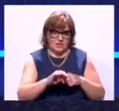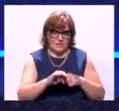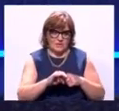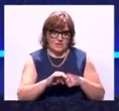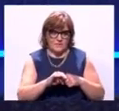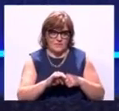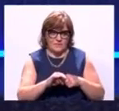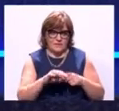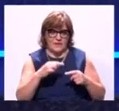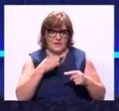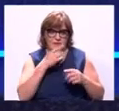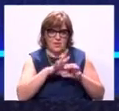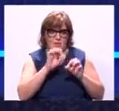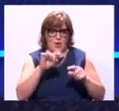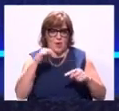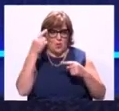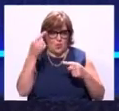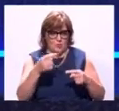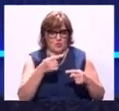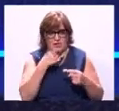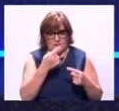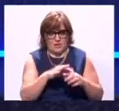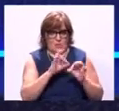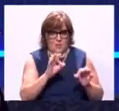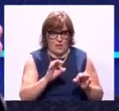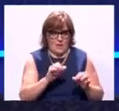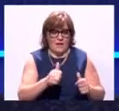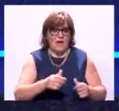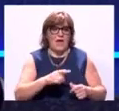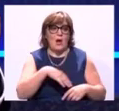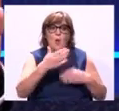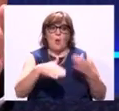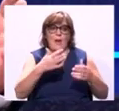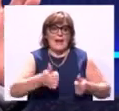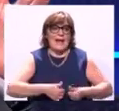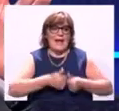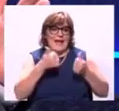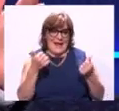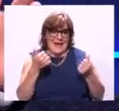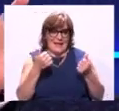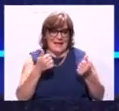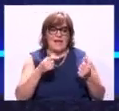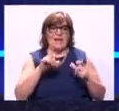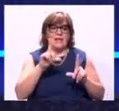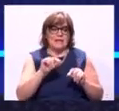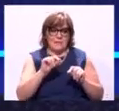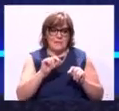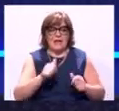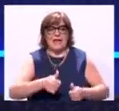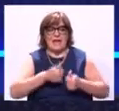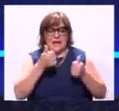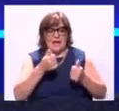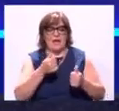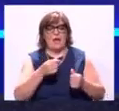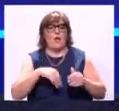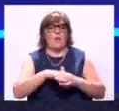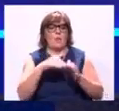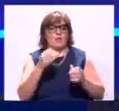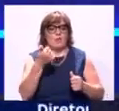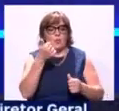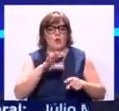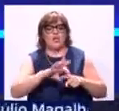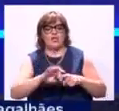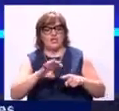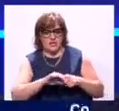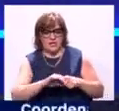obrigado. Digo mesmo, disse ao Sérgio Fernando do Rio, direi. Vitória certo. De qualquer um de vocês é vitória do Futebol Porto, com toda ganho a certeza. Porto. E boa sorte e boa